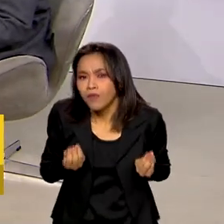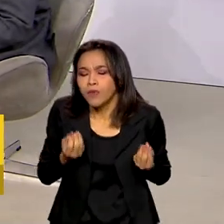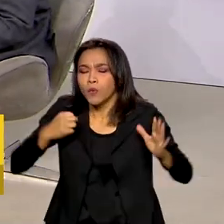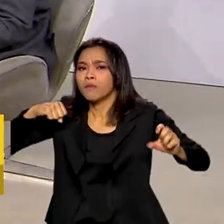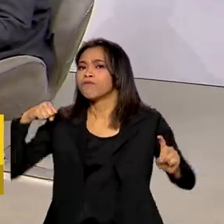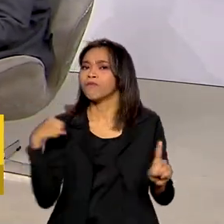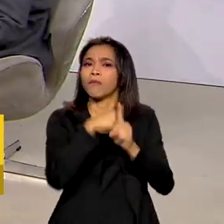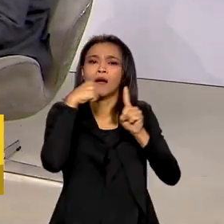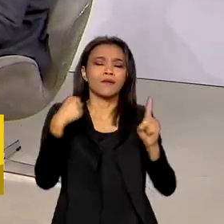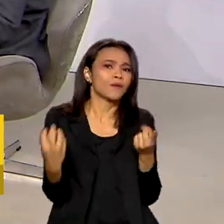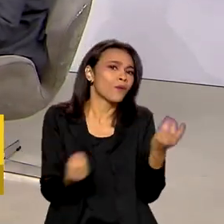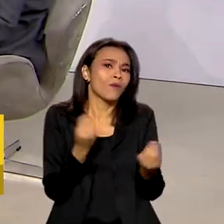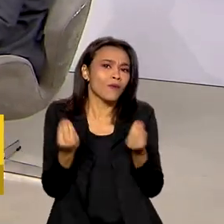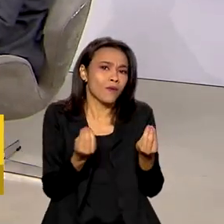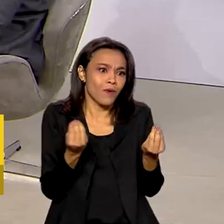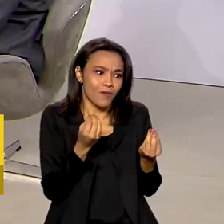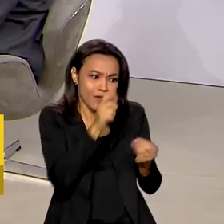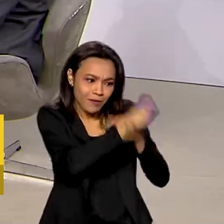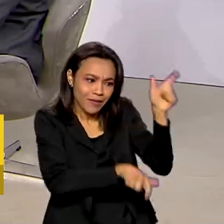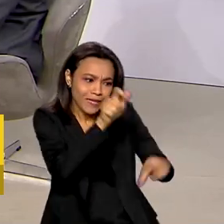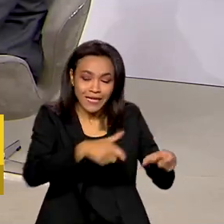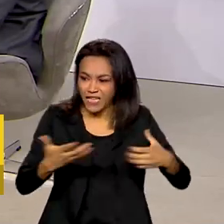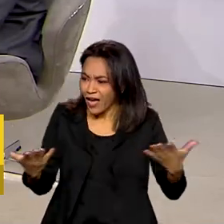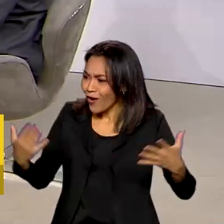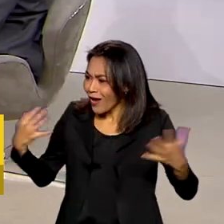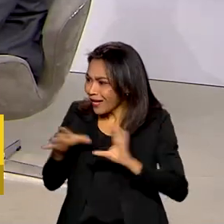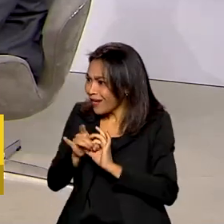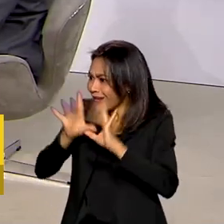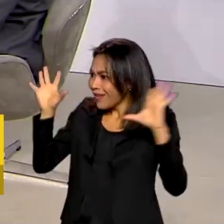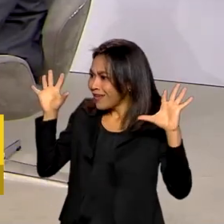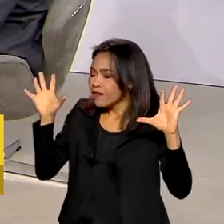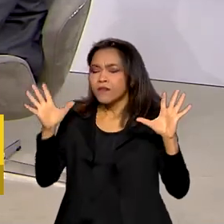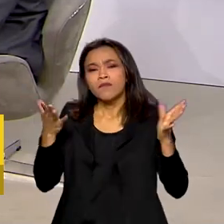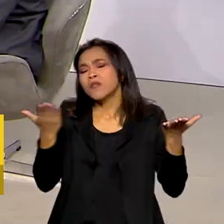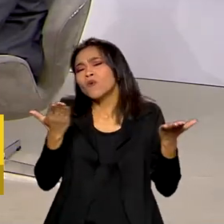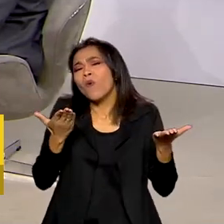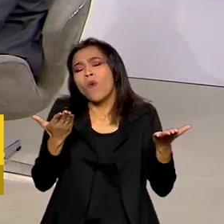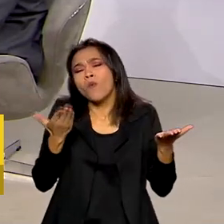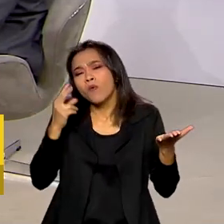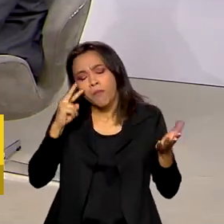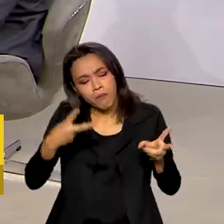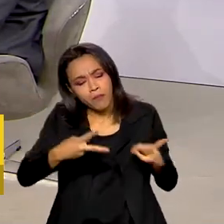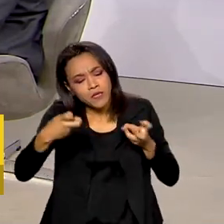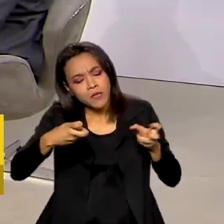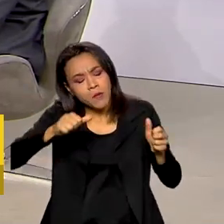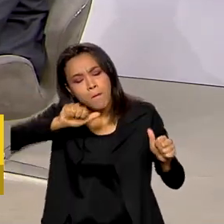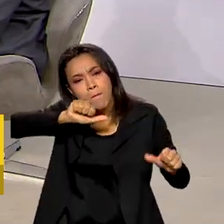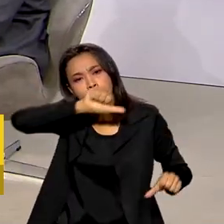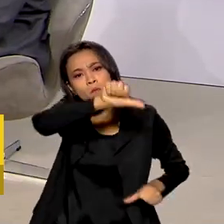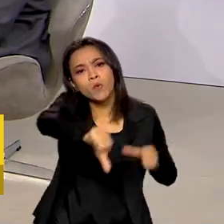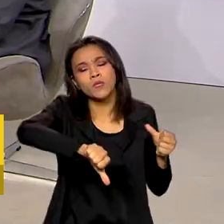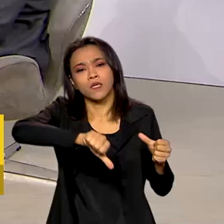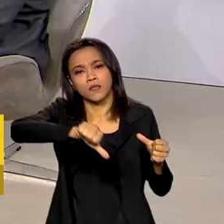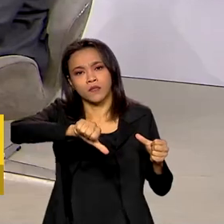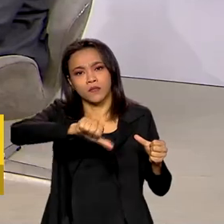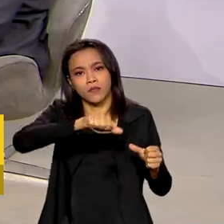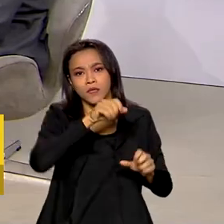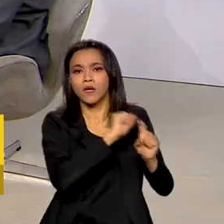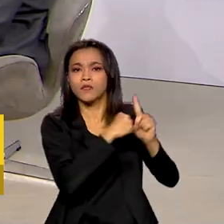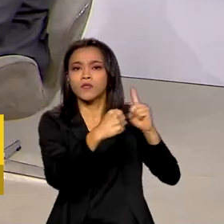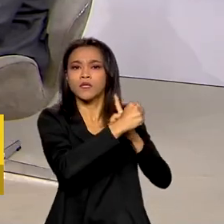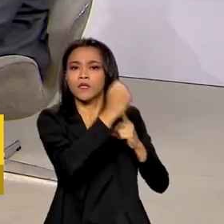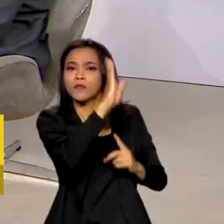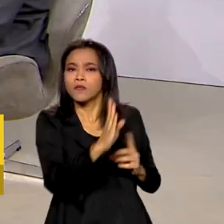de fato na população? Olha, ficamos independentes, mas a partir de que momento começa a se ver mudança na sociedade brasileira? A população estava